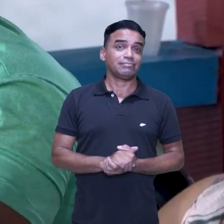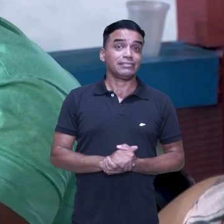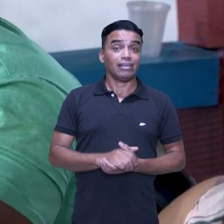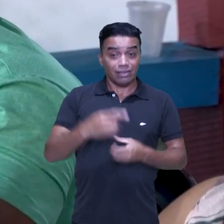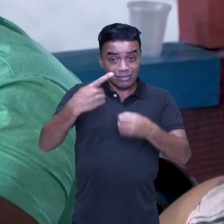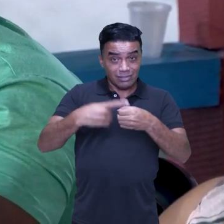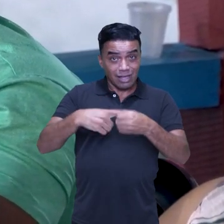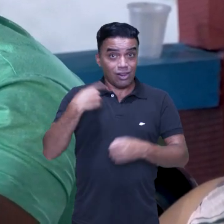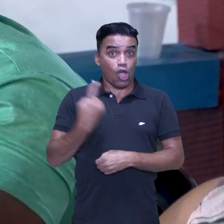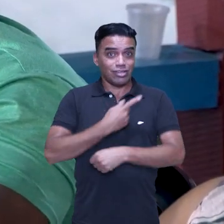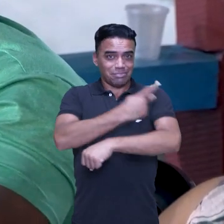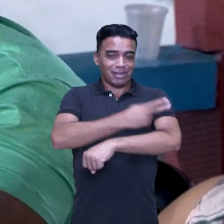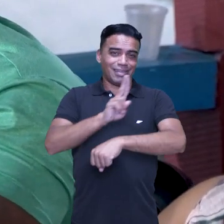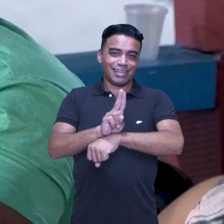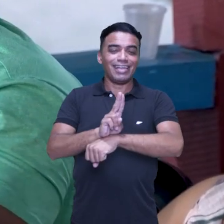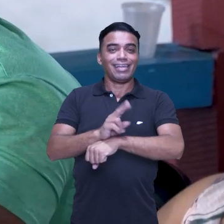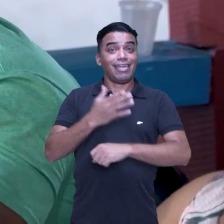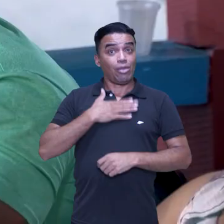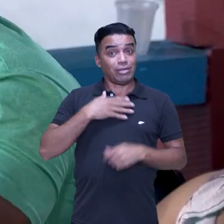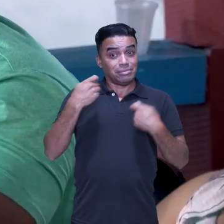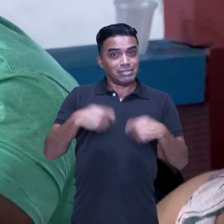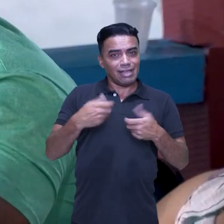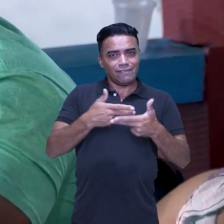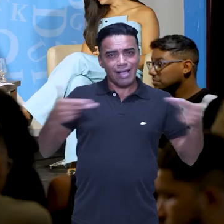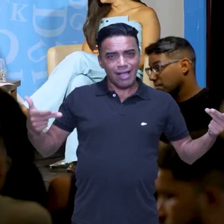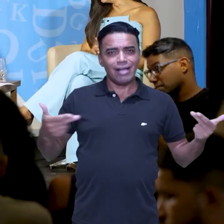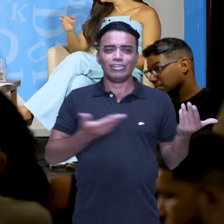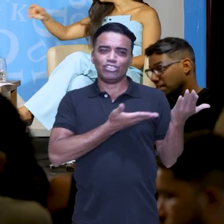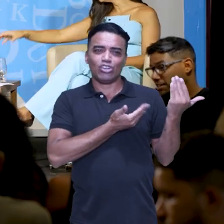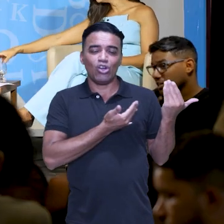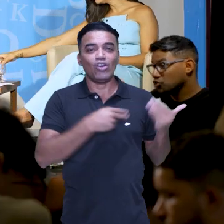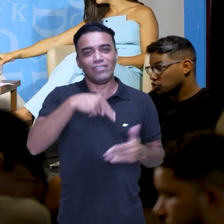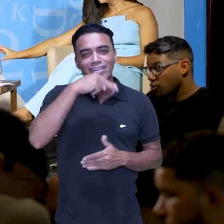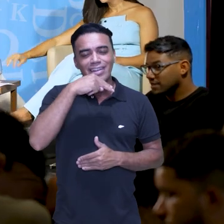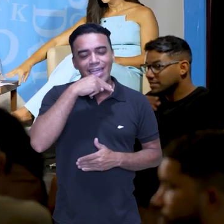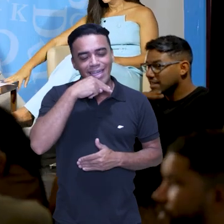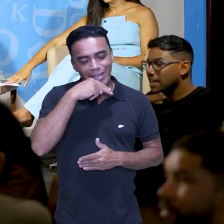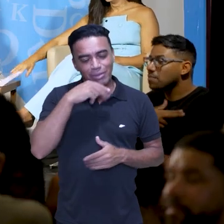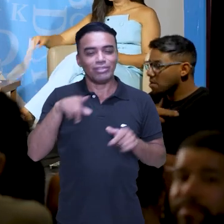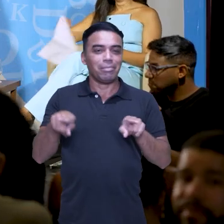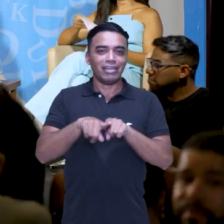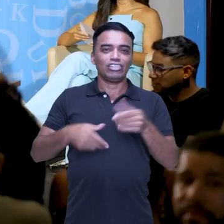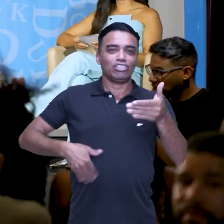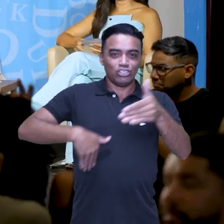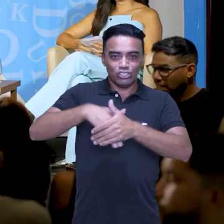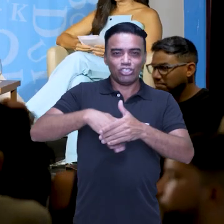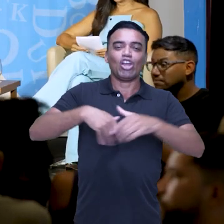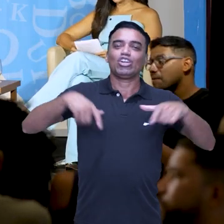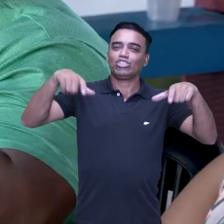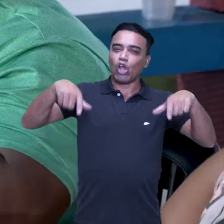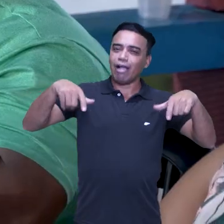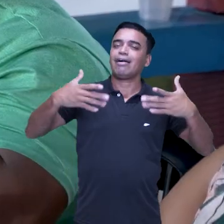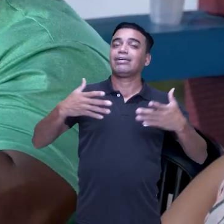nossa cidade. Ok? Eu mesmo, se precisar, eu tenho vários garotos aí, eu tenho 2 netos meus que estão jogando futebol, e tem mais uns 5